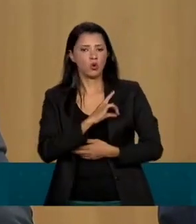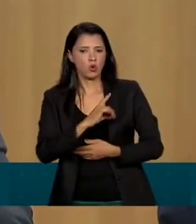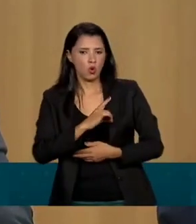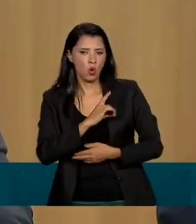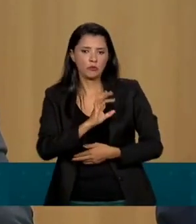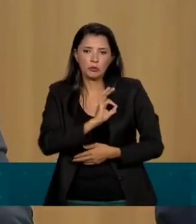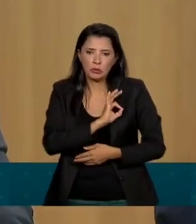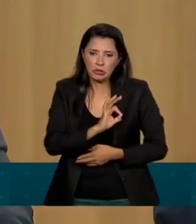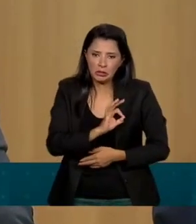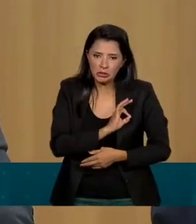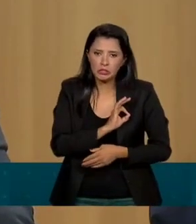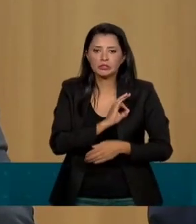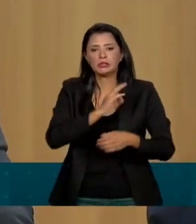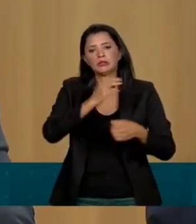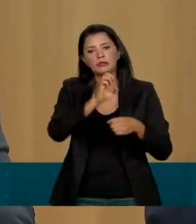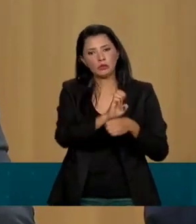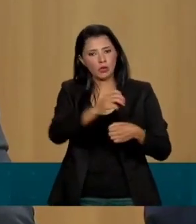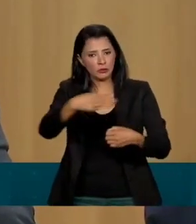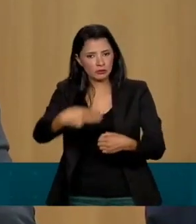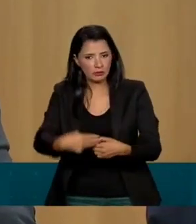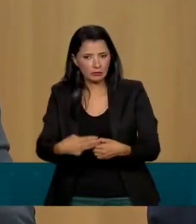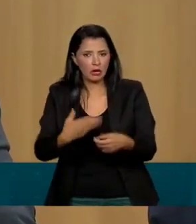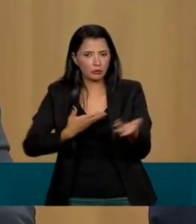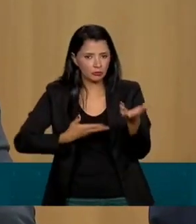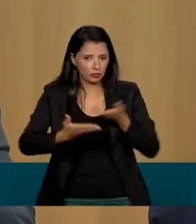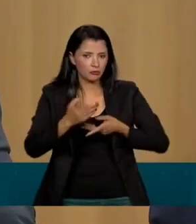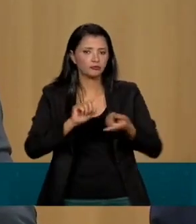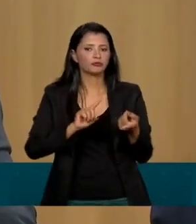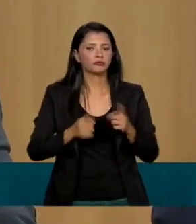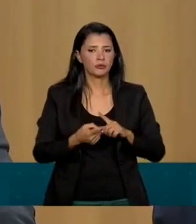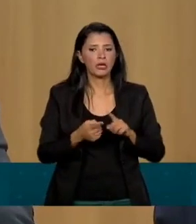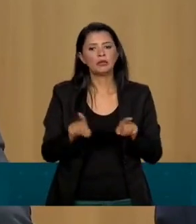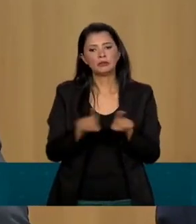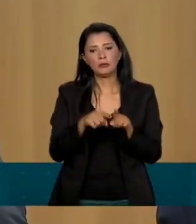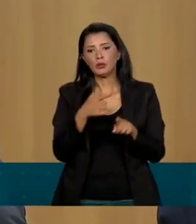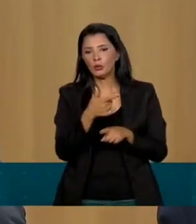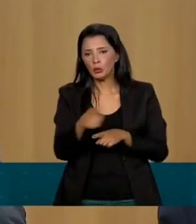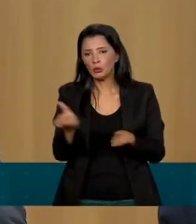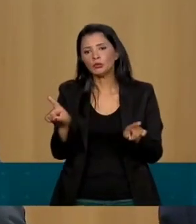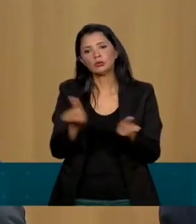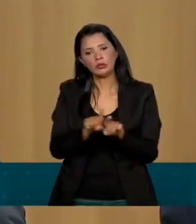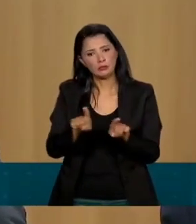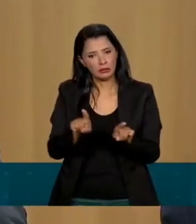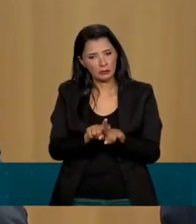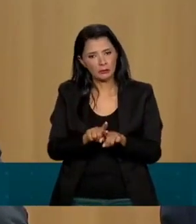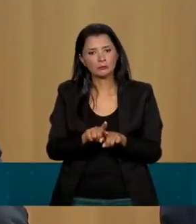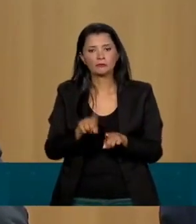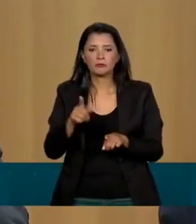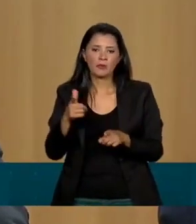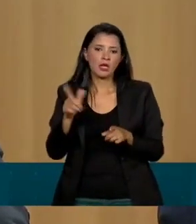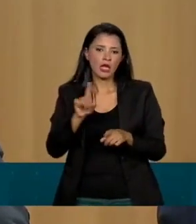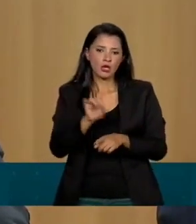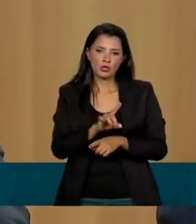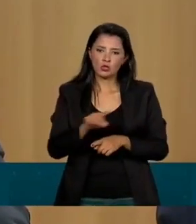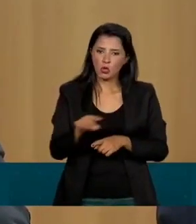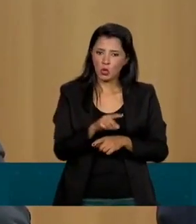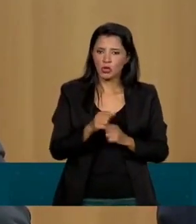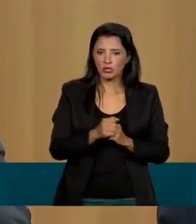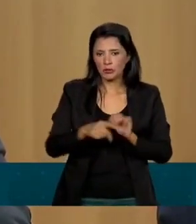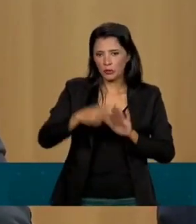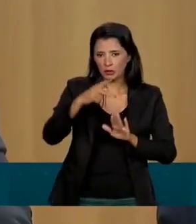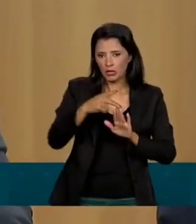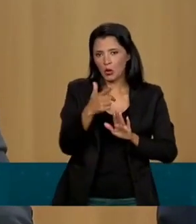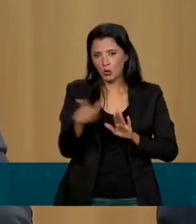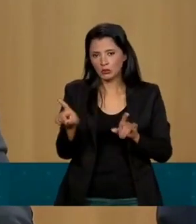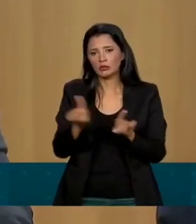e municipais, a partir de outras providências que não as constantes dessa